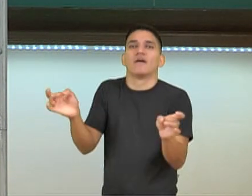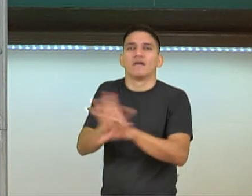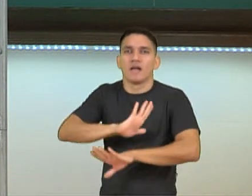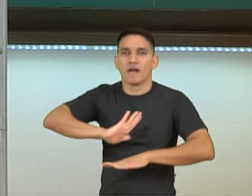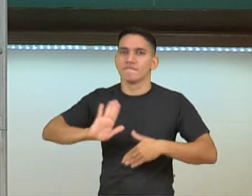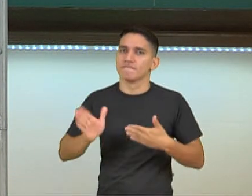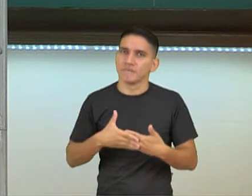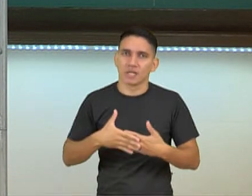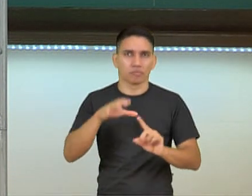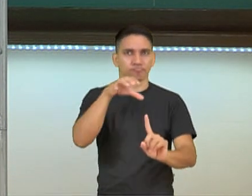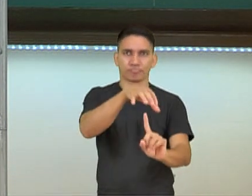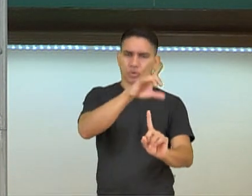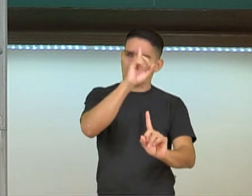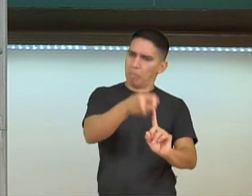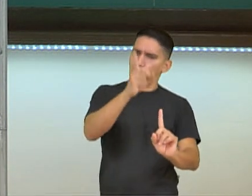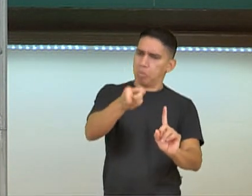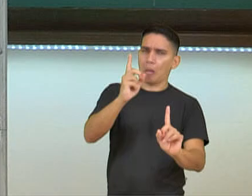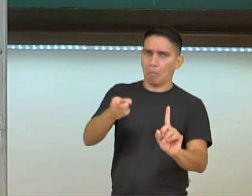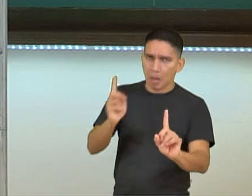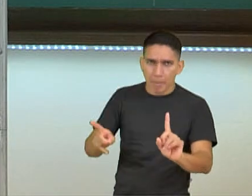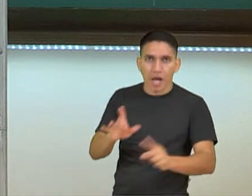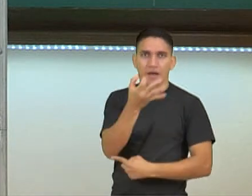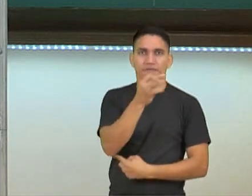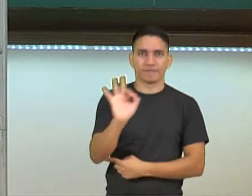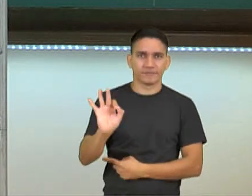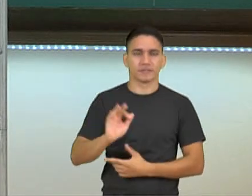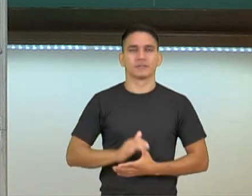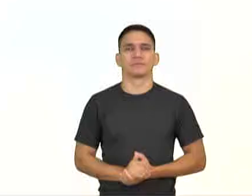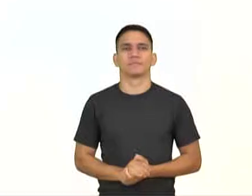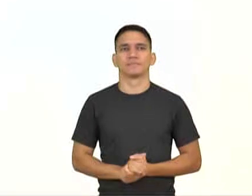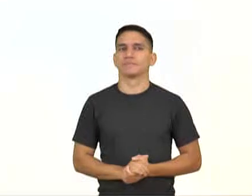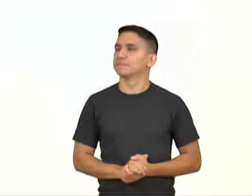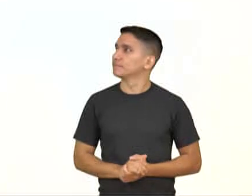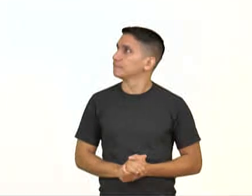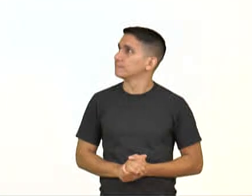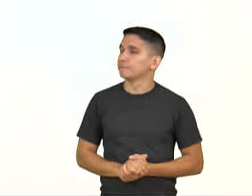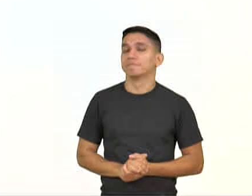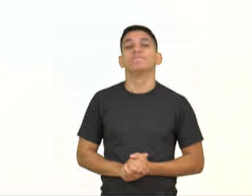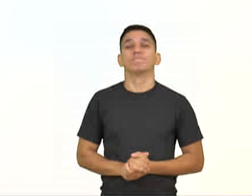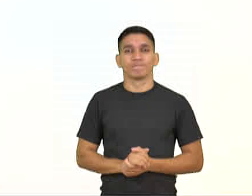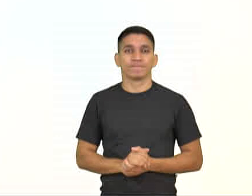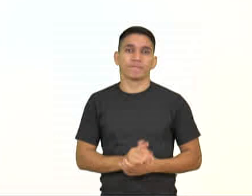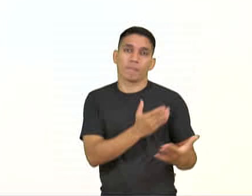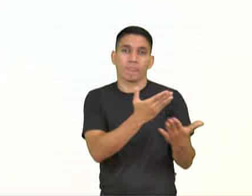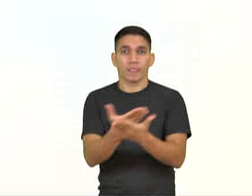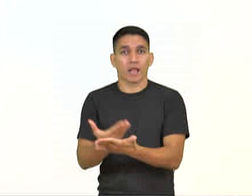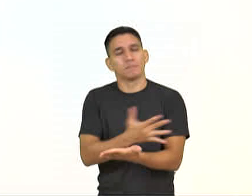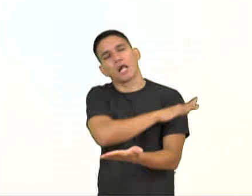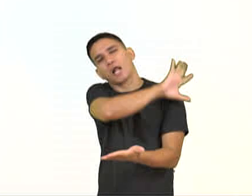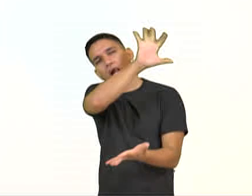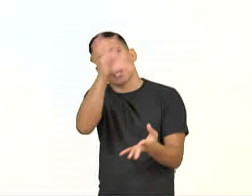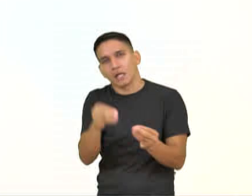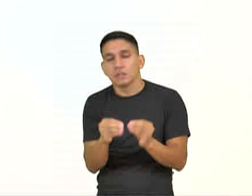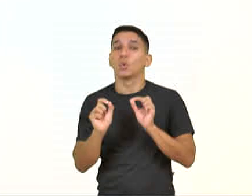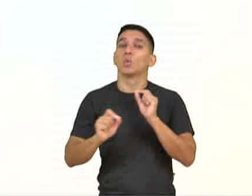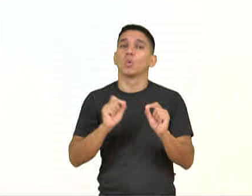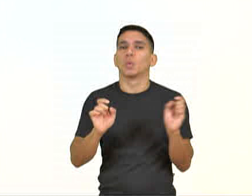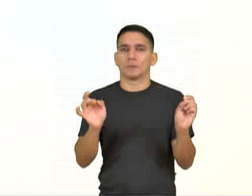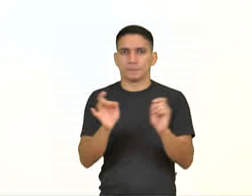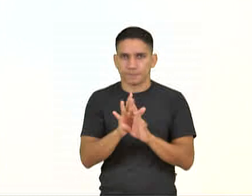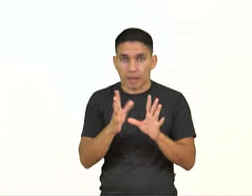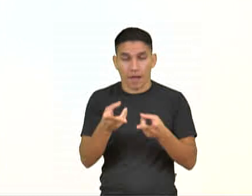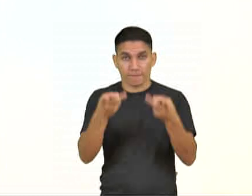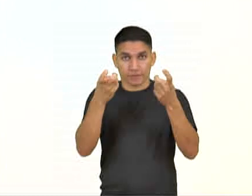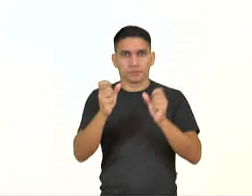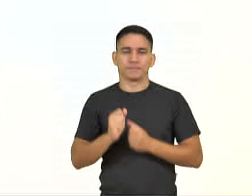daquela monarquia absolutista na França. Bom, o que nós vimos nessa aula? Muita coisa, né? Nós vimos